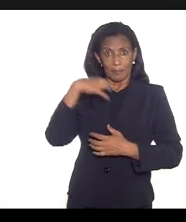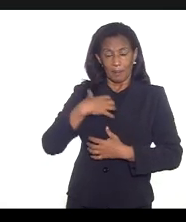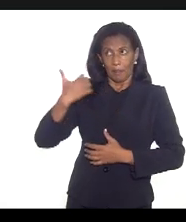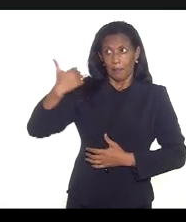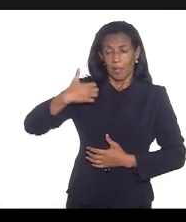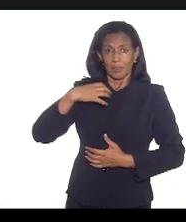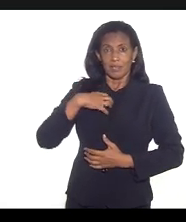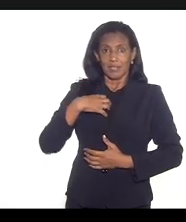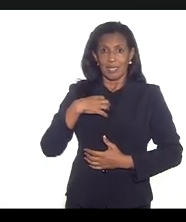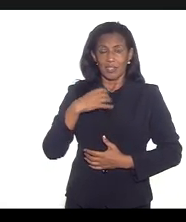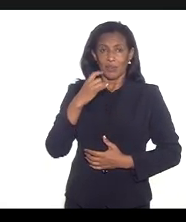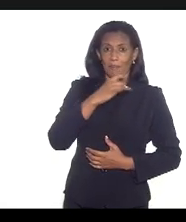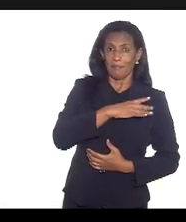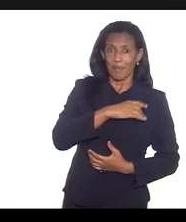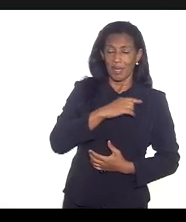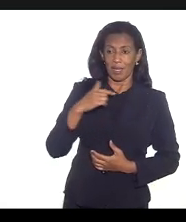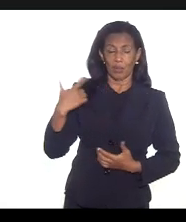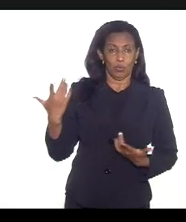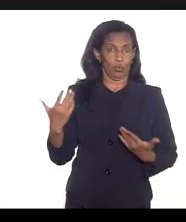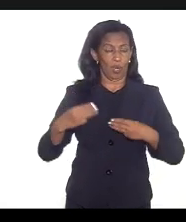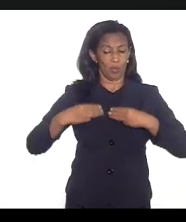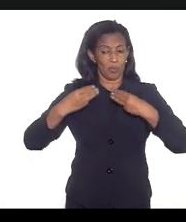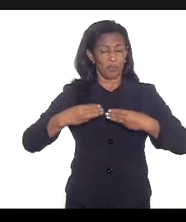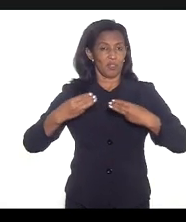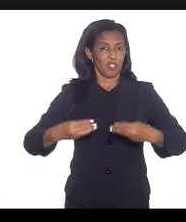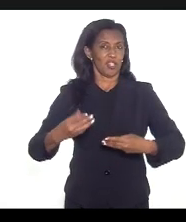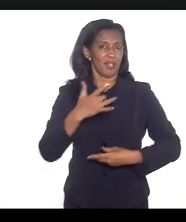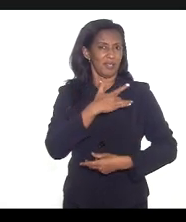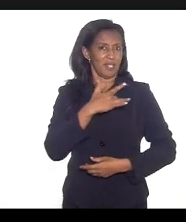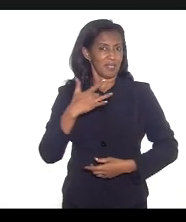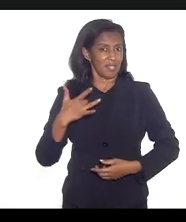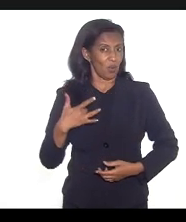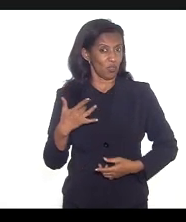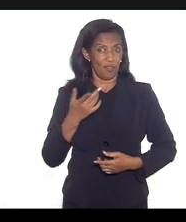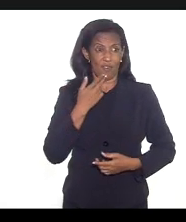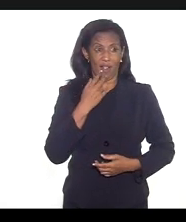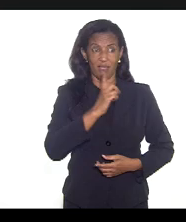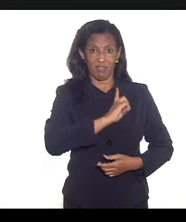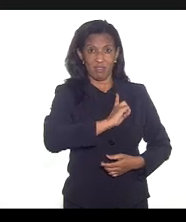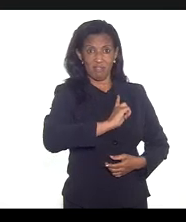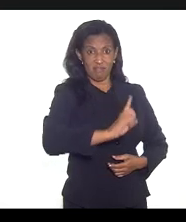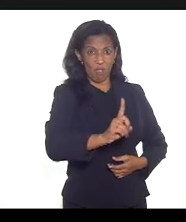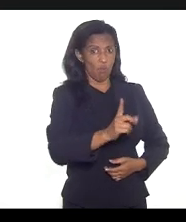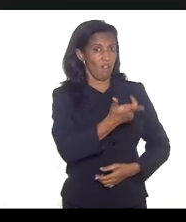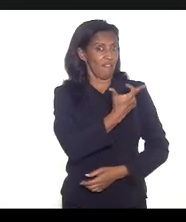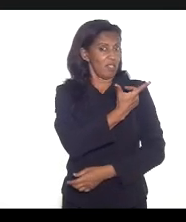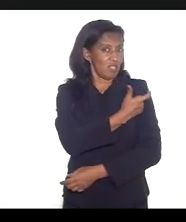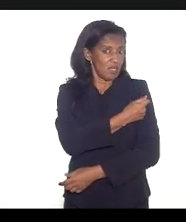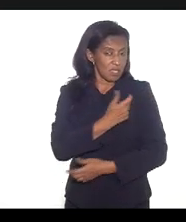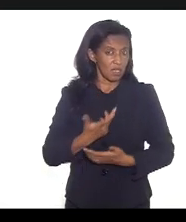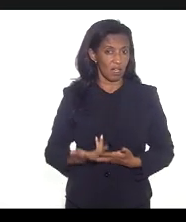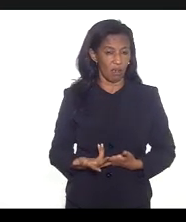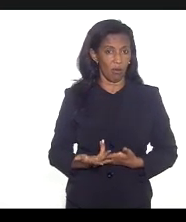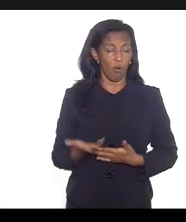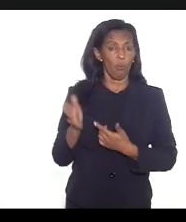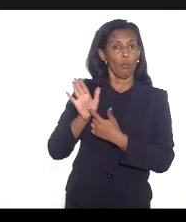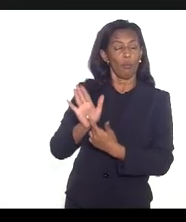uma indicação do Ministério da Saúde pela não adesão à vacinação né